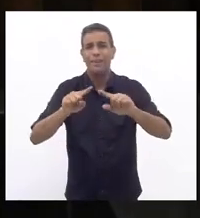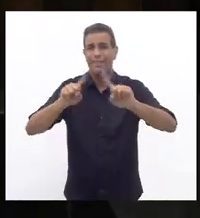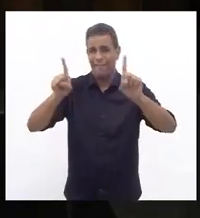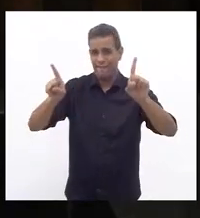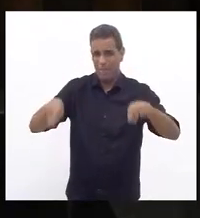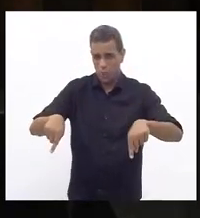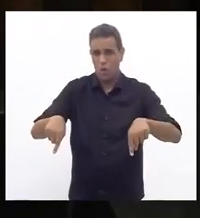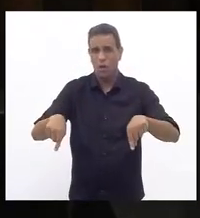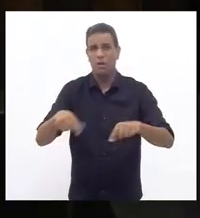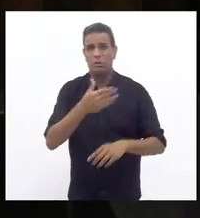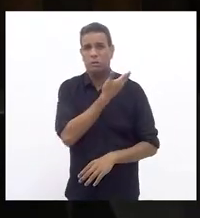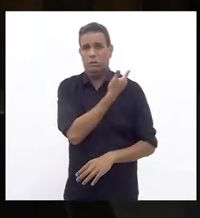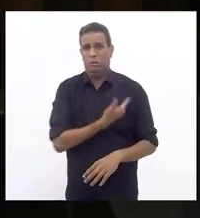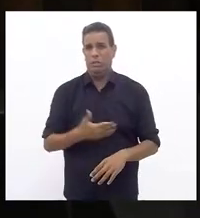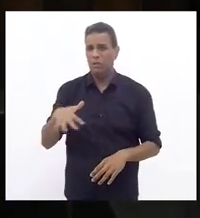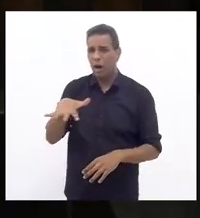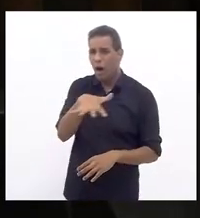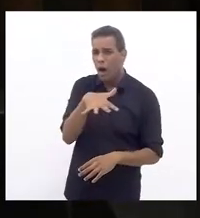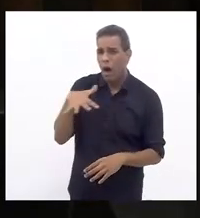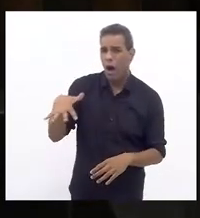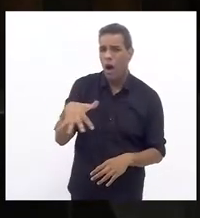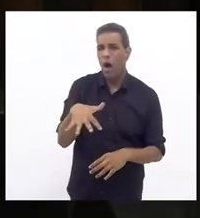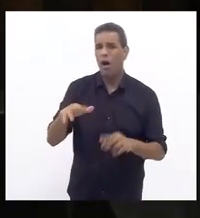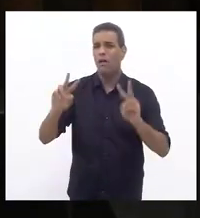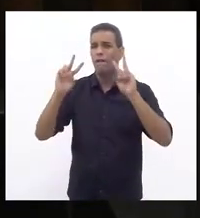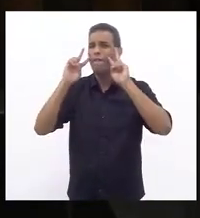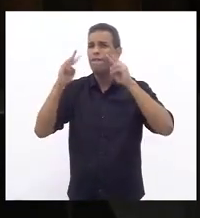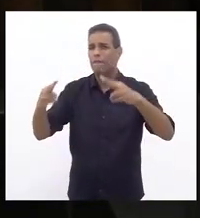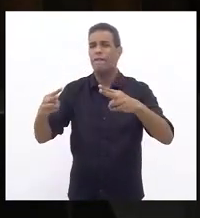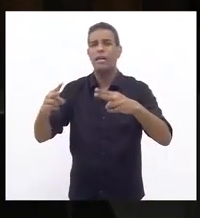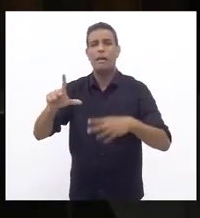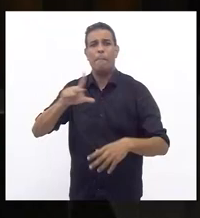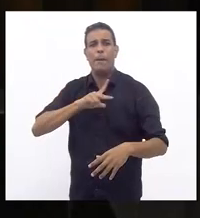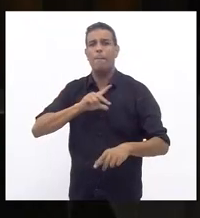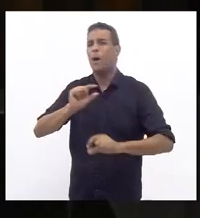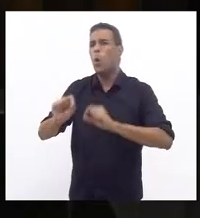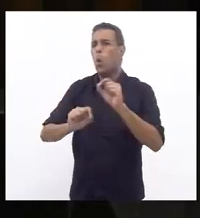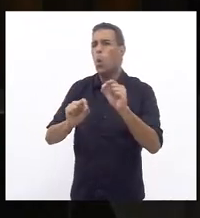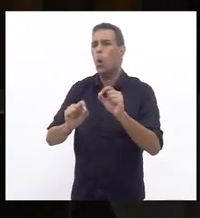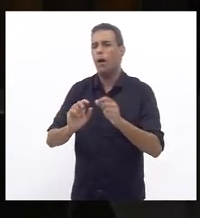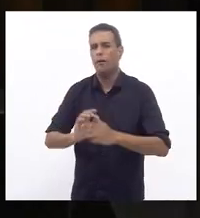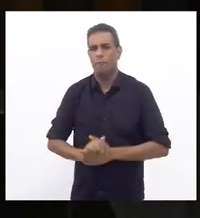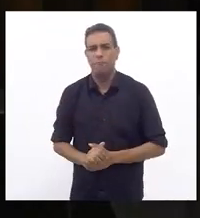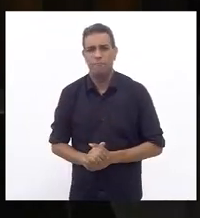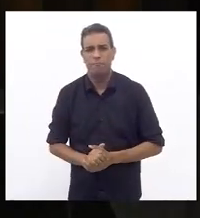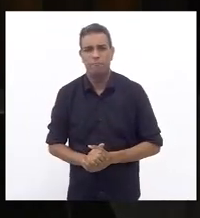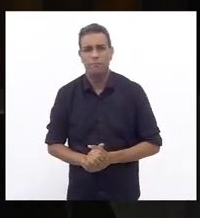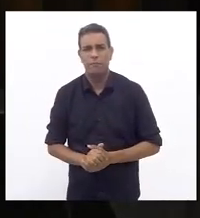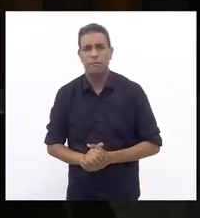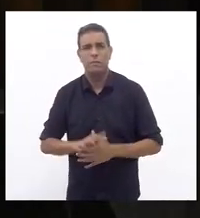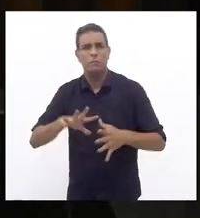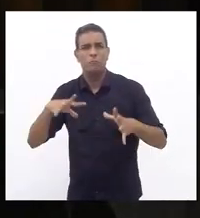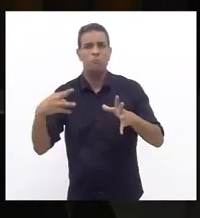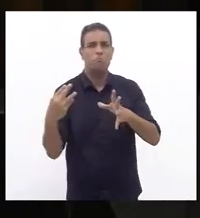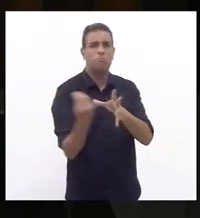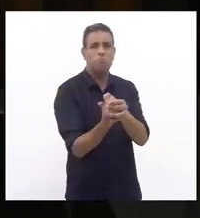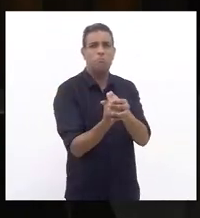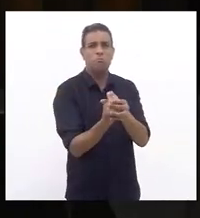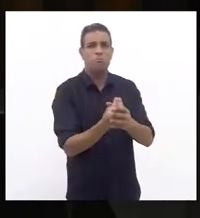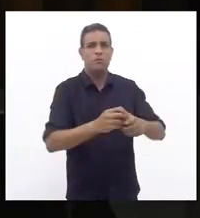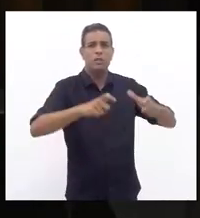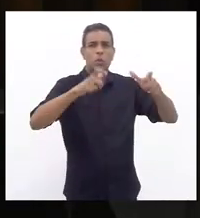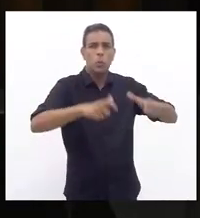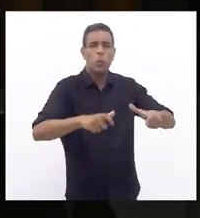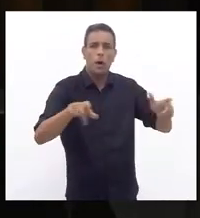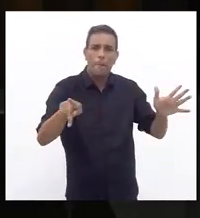servidores daquelas instituições privatizadas, deputado, foram reaproveitados em